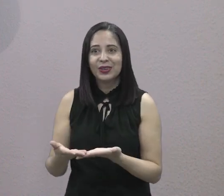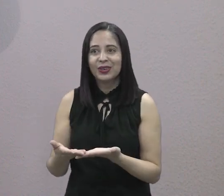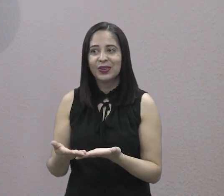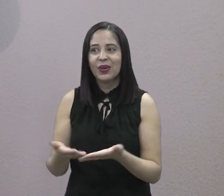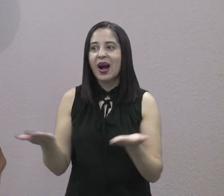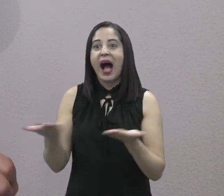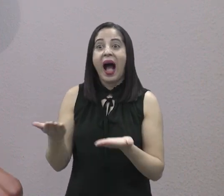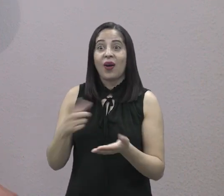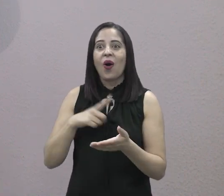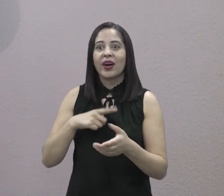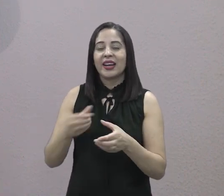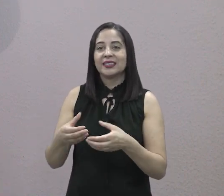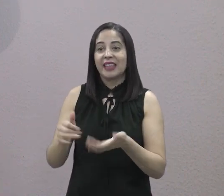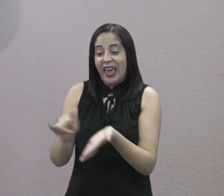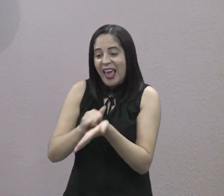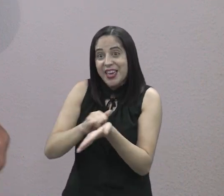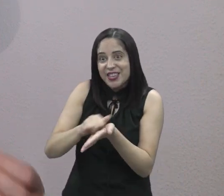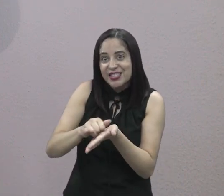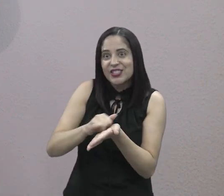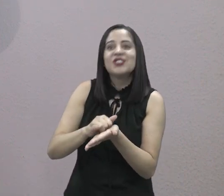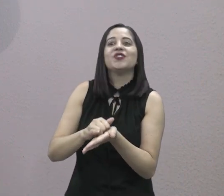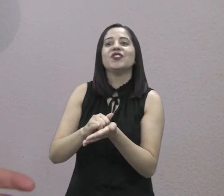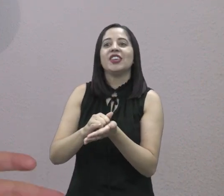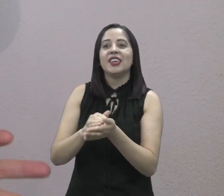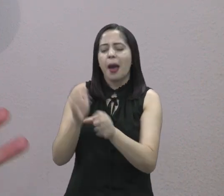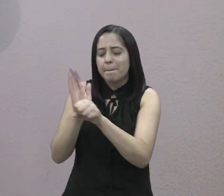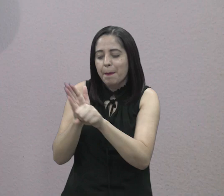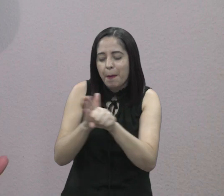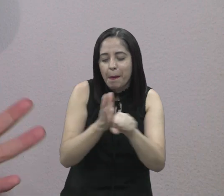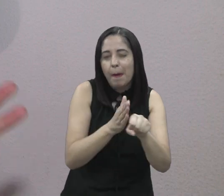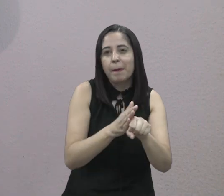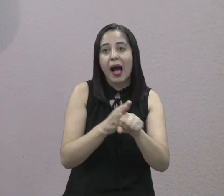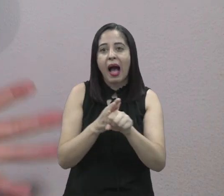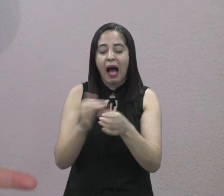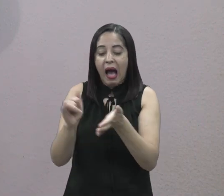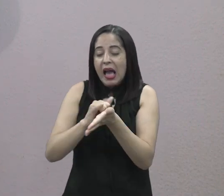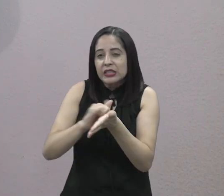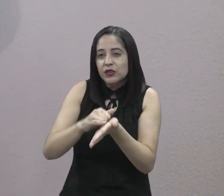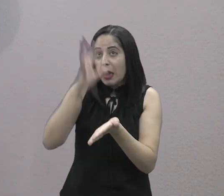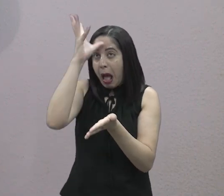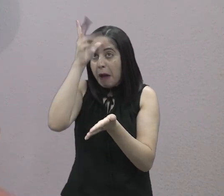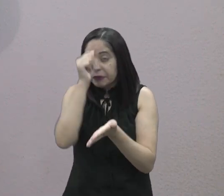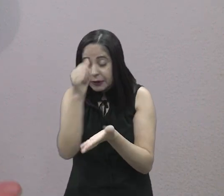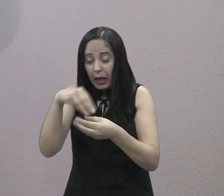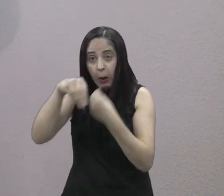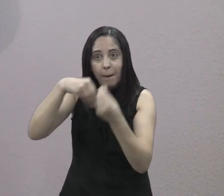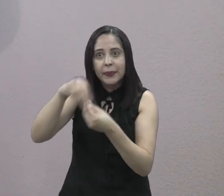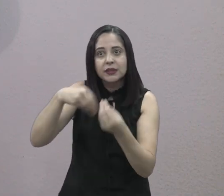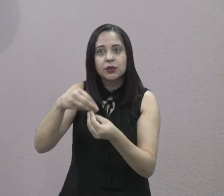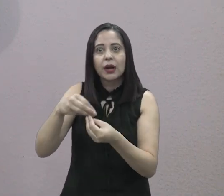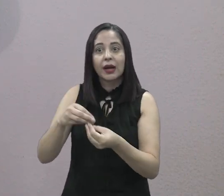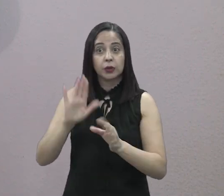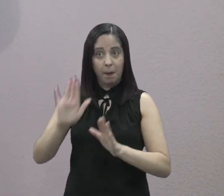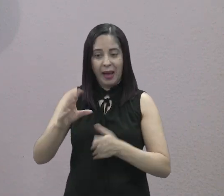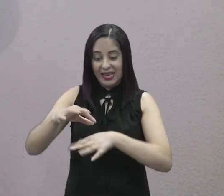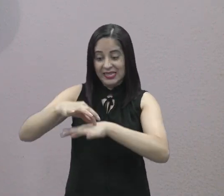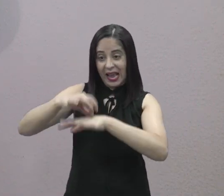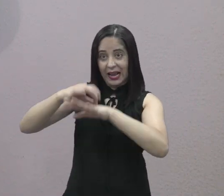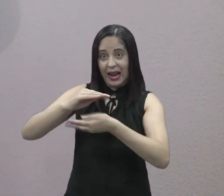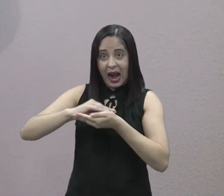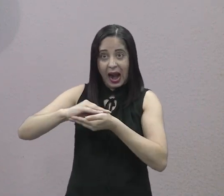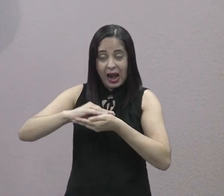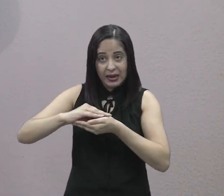faz esfirra de calabresa, esfirra de frango, catupiry. Então, começou a criatividade. Mas a esfirra, o quibe,